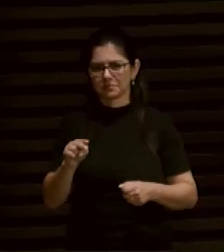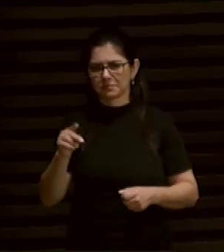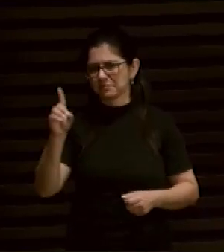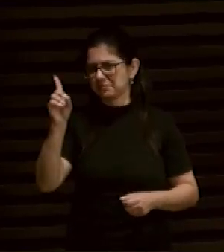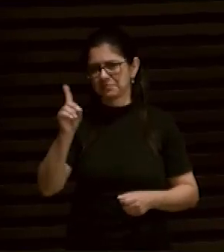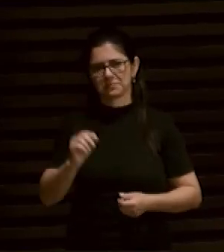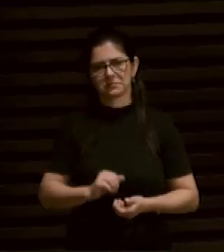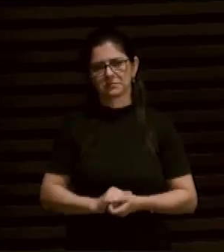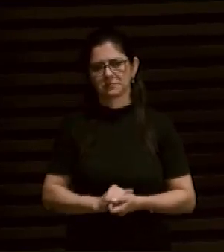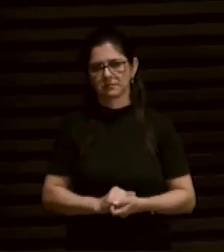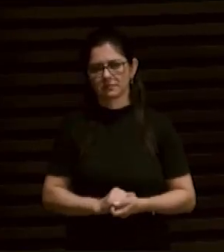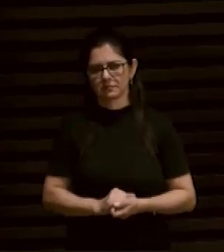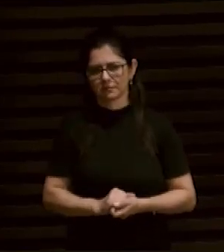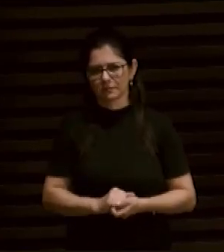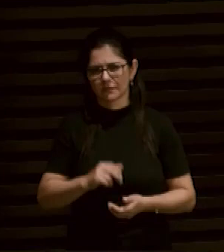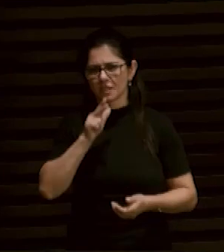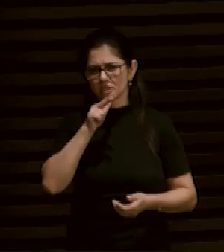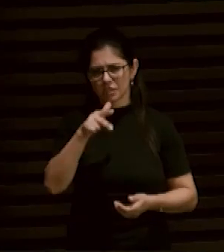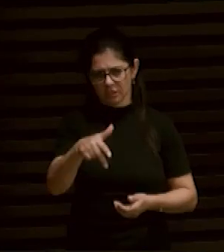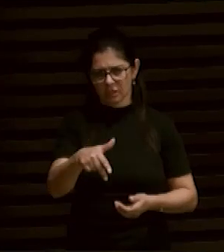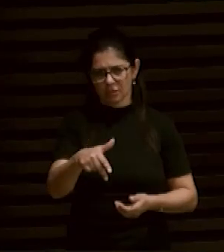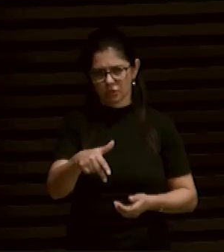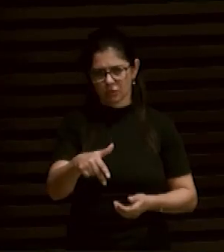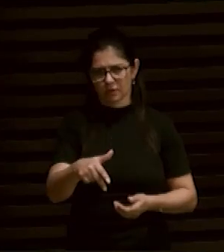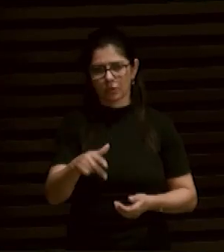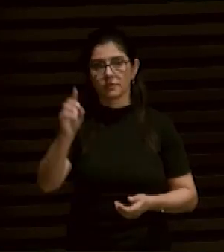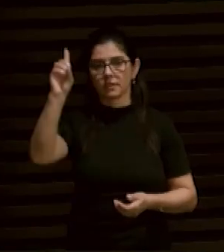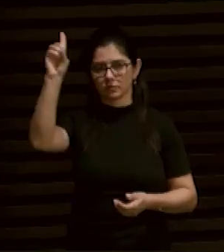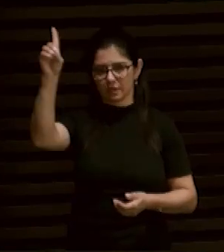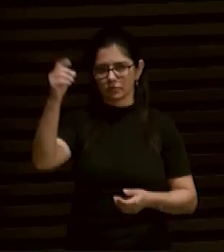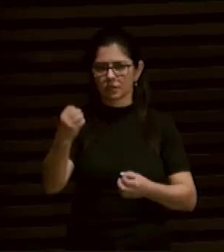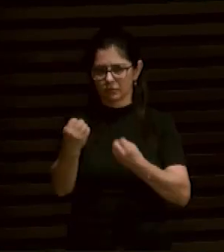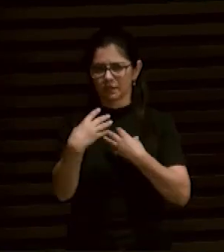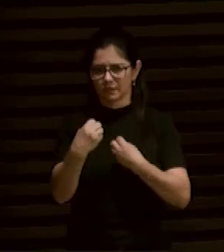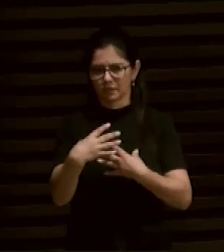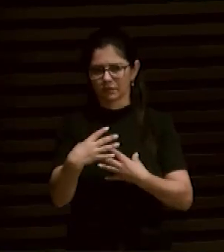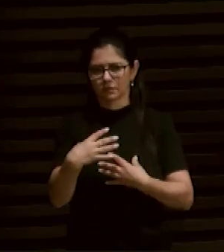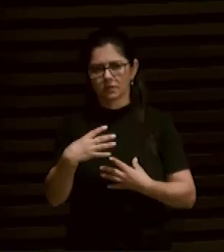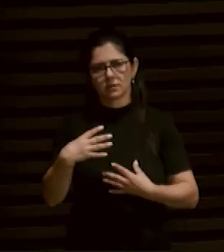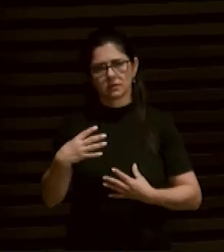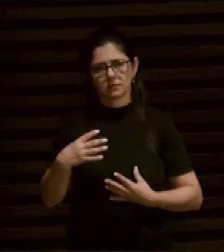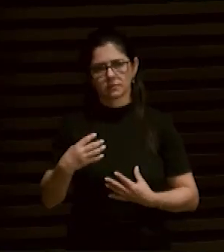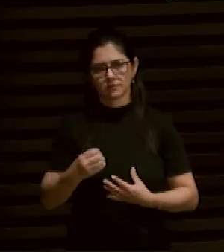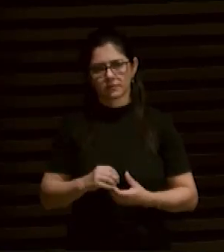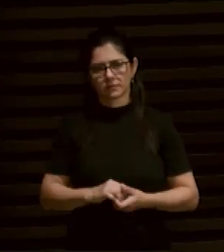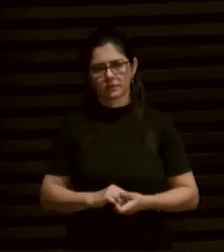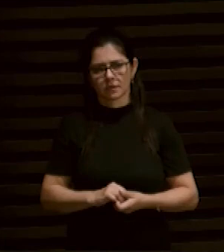ensinar que Deus utiliza meios improváveis para fazer com que os seus eleitos sejam salvos.